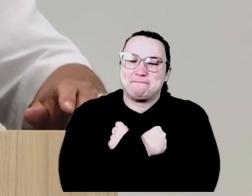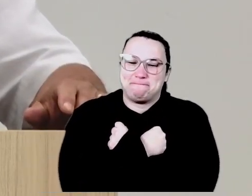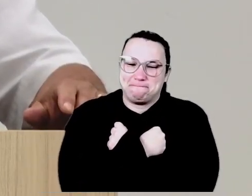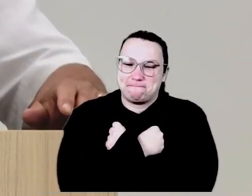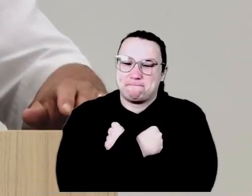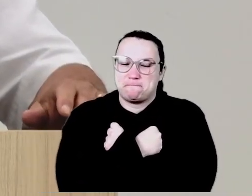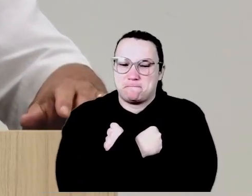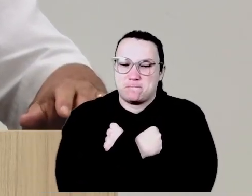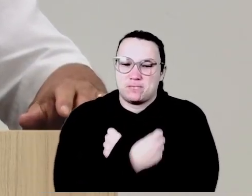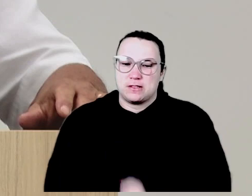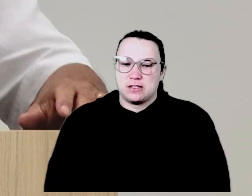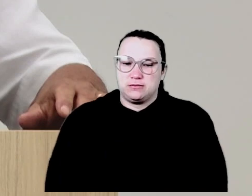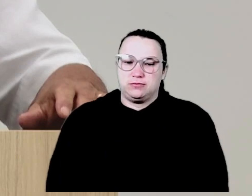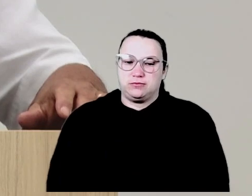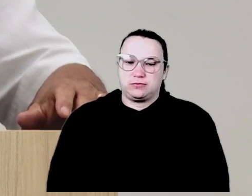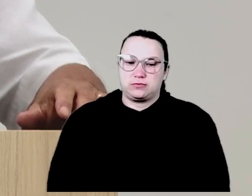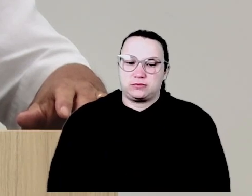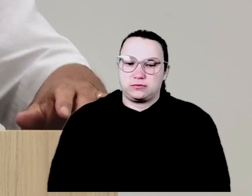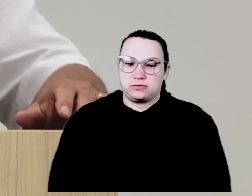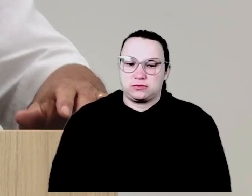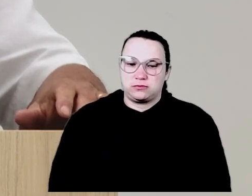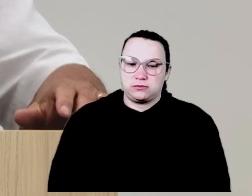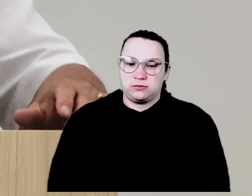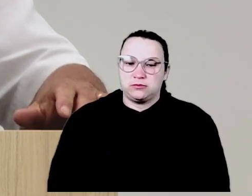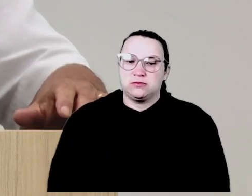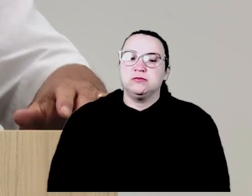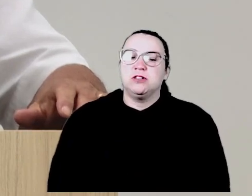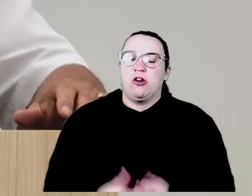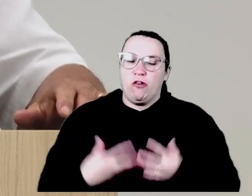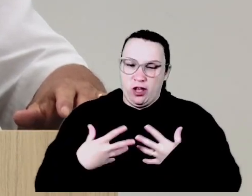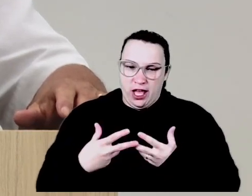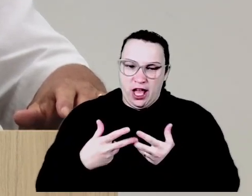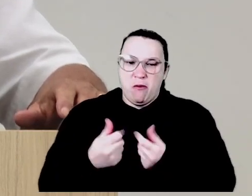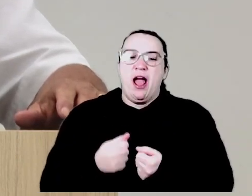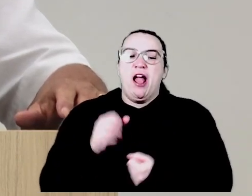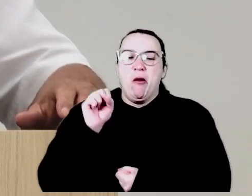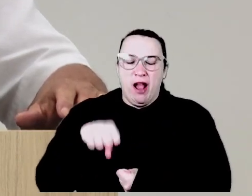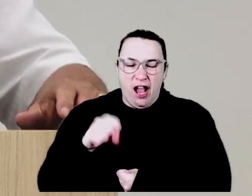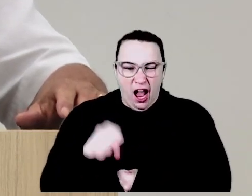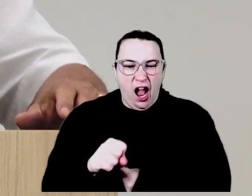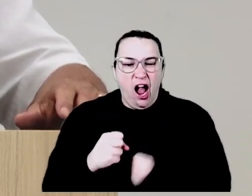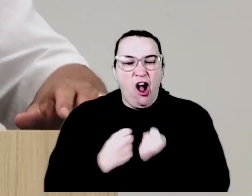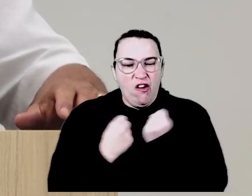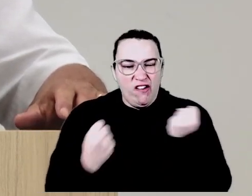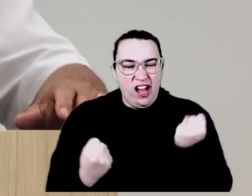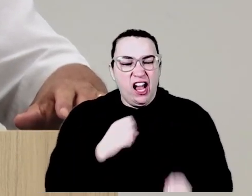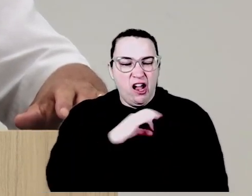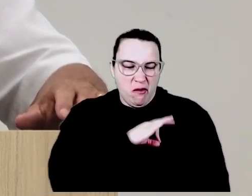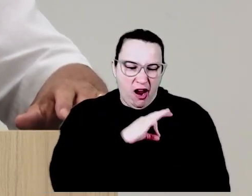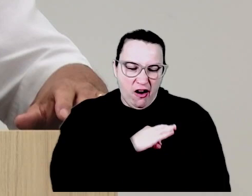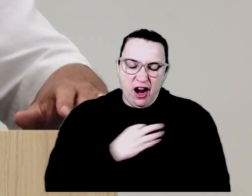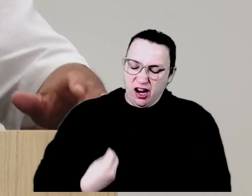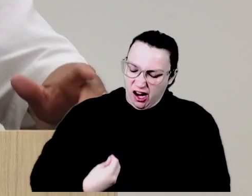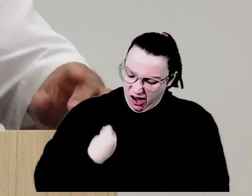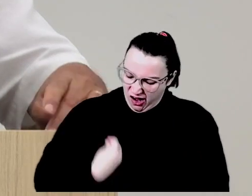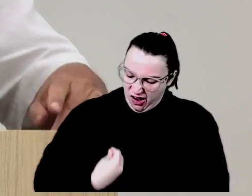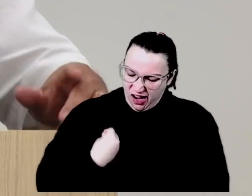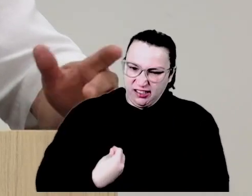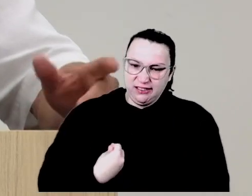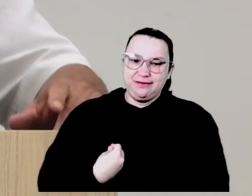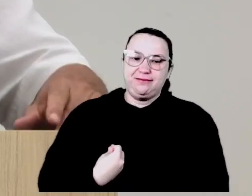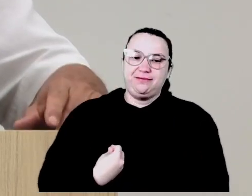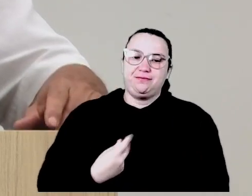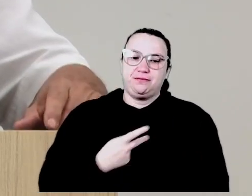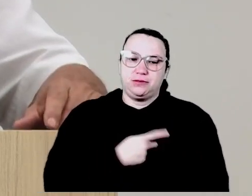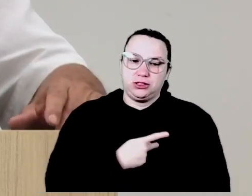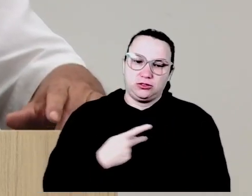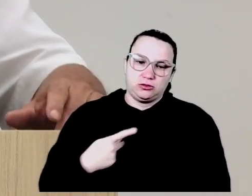Então eu fui fui bem recebido o vice-prefeito também esteve lá presente pastor Israel que